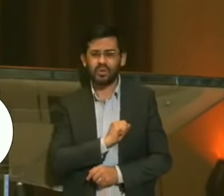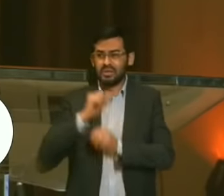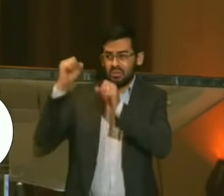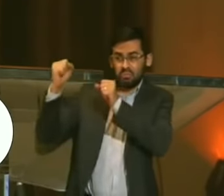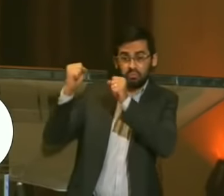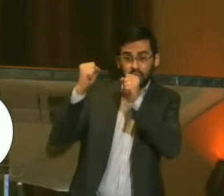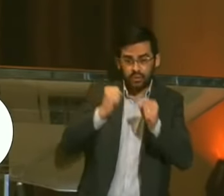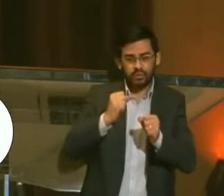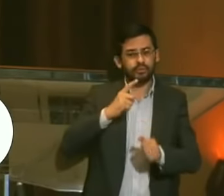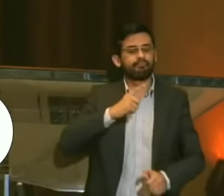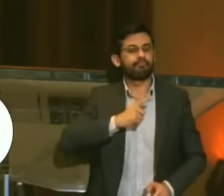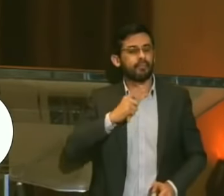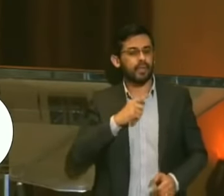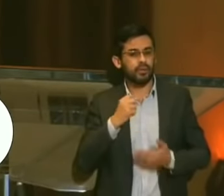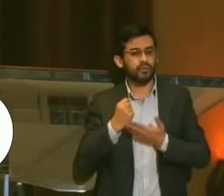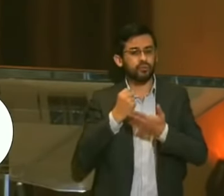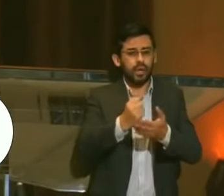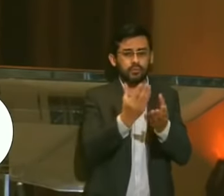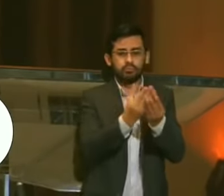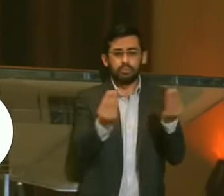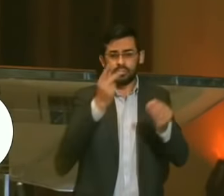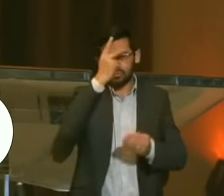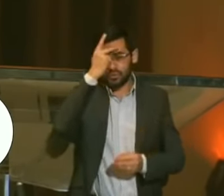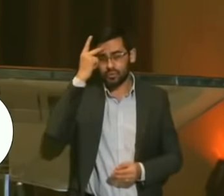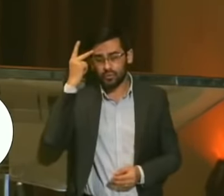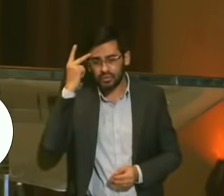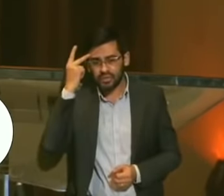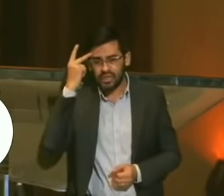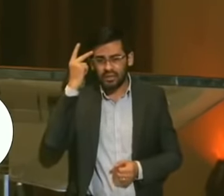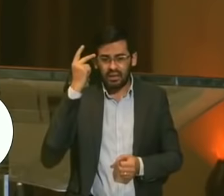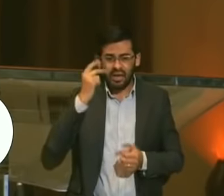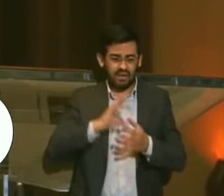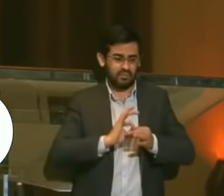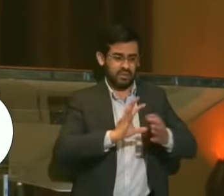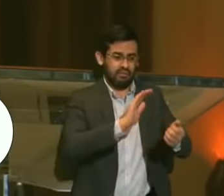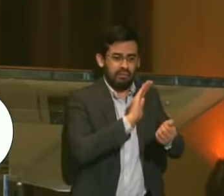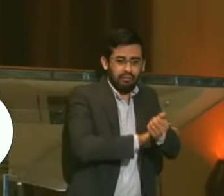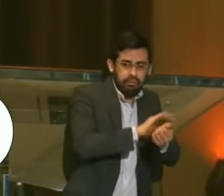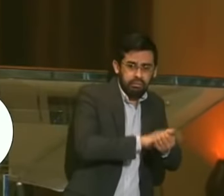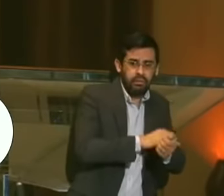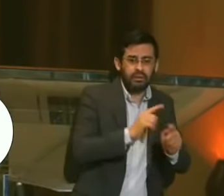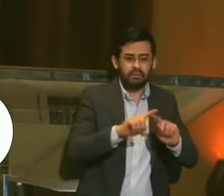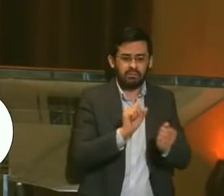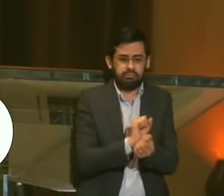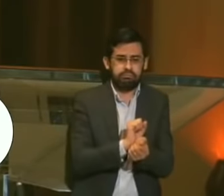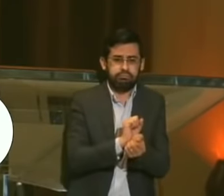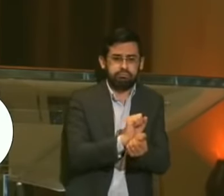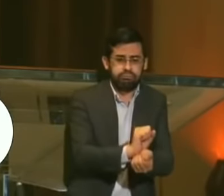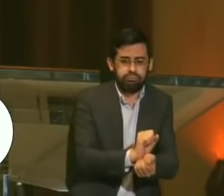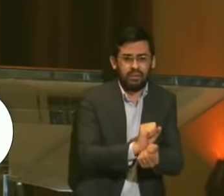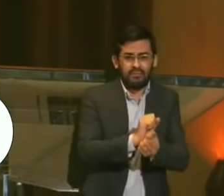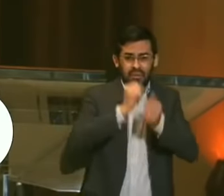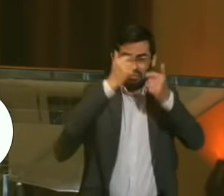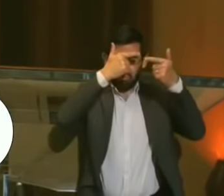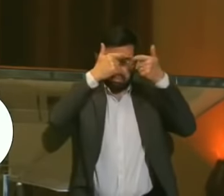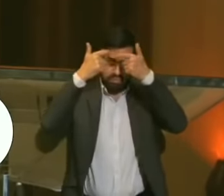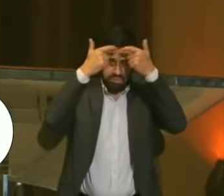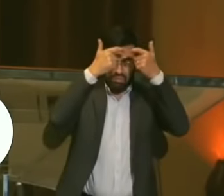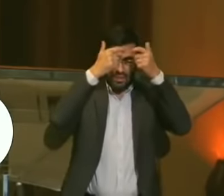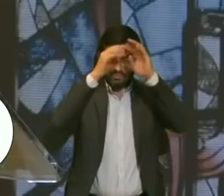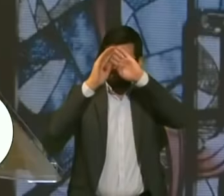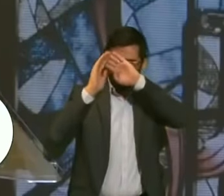tem ajudado pessoas a deixarem dos seus vícios, a vencerem as fortalezas da mente que